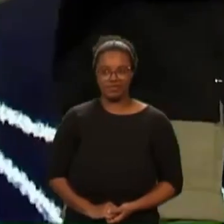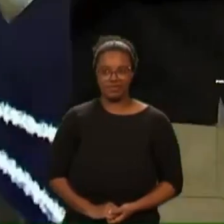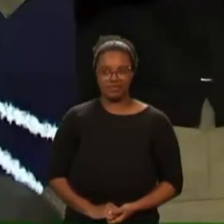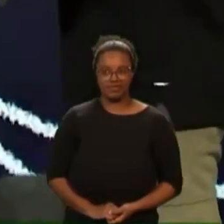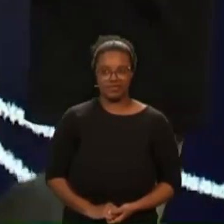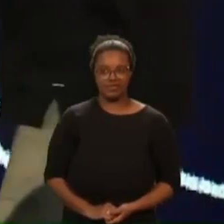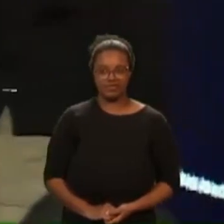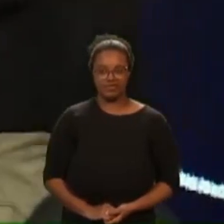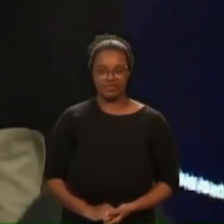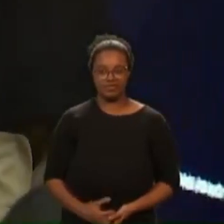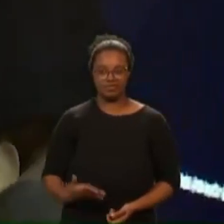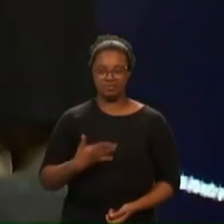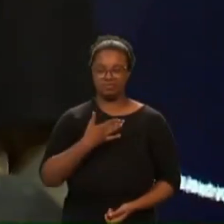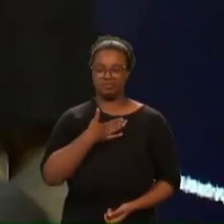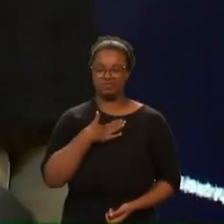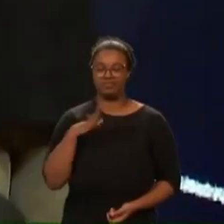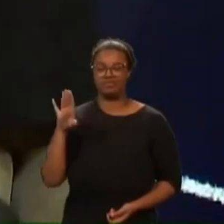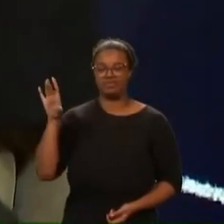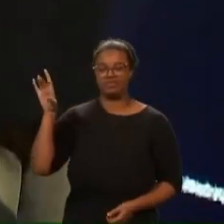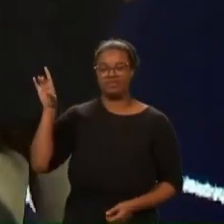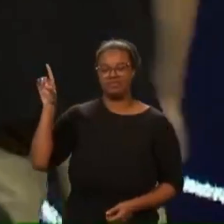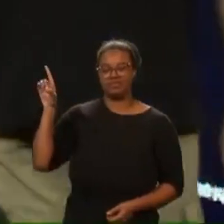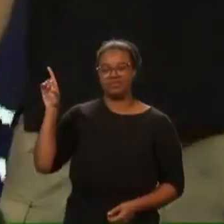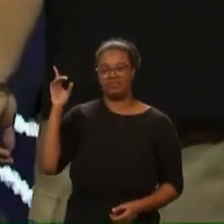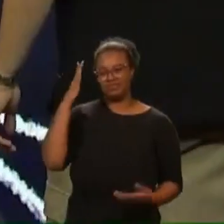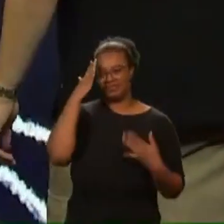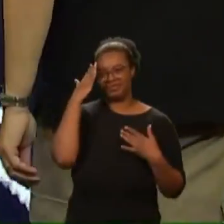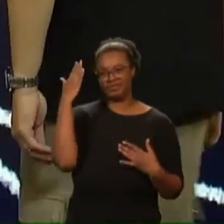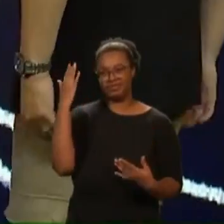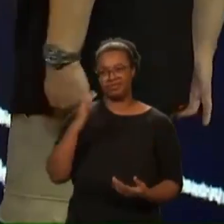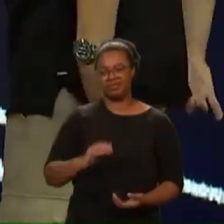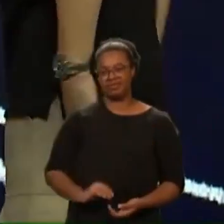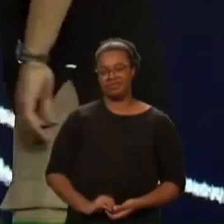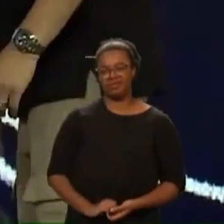algo meu Deus obrigado meu pastor